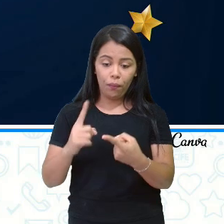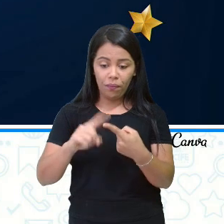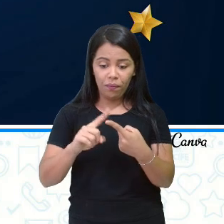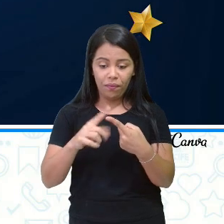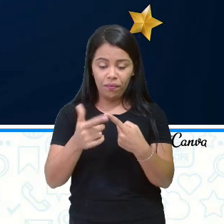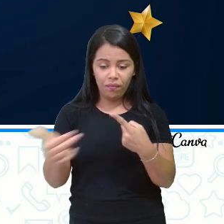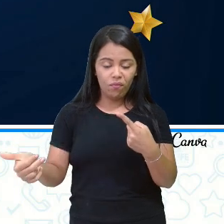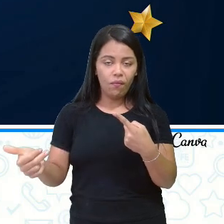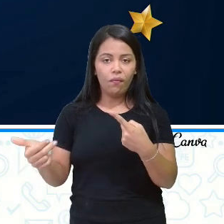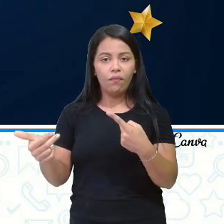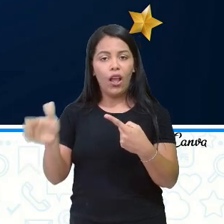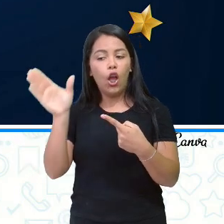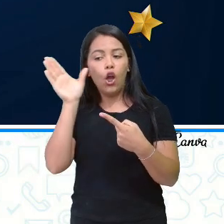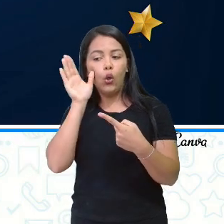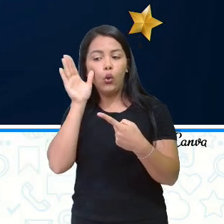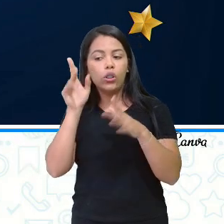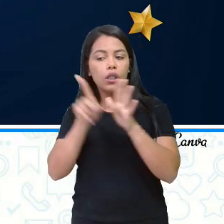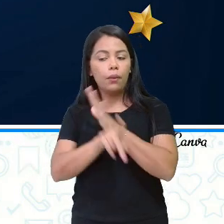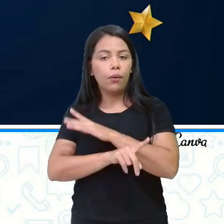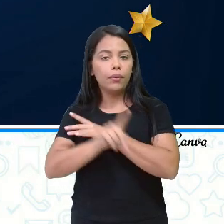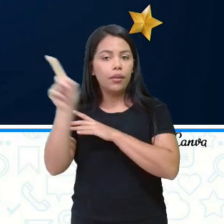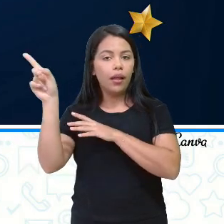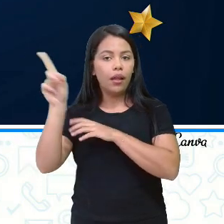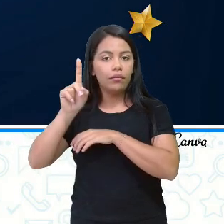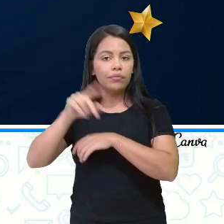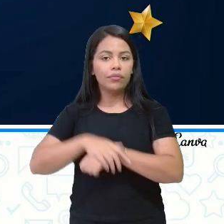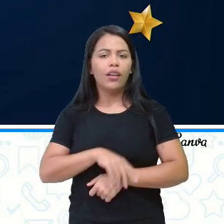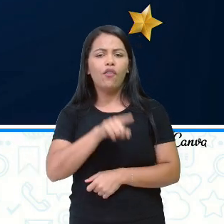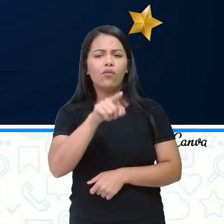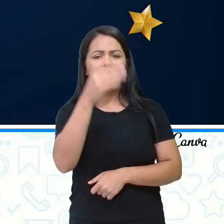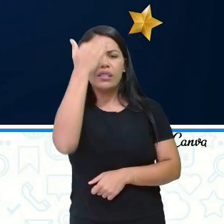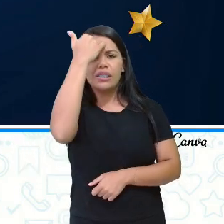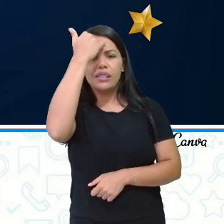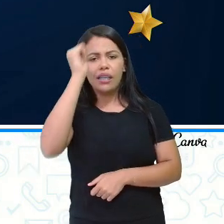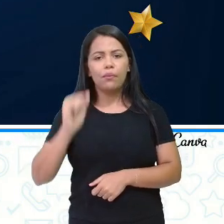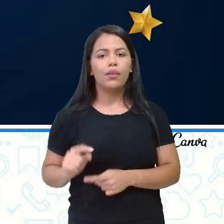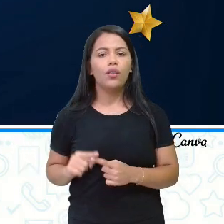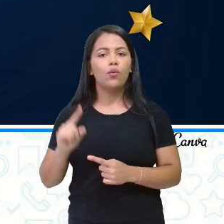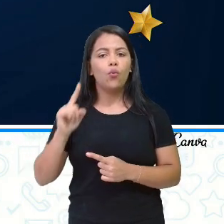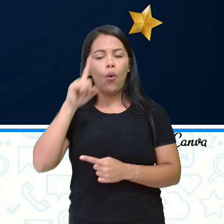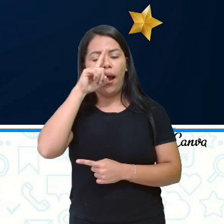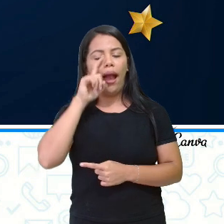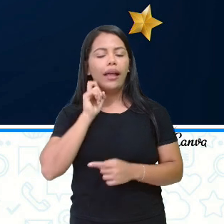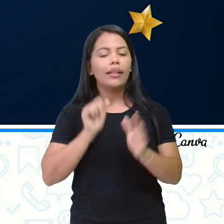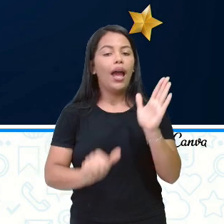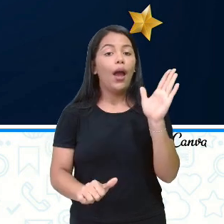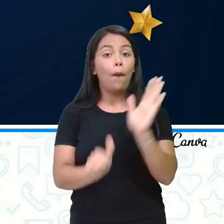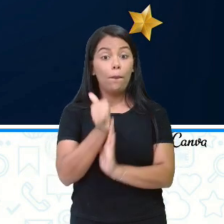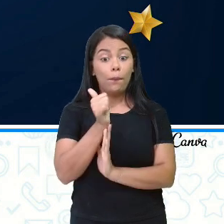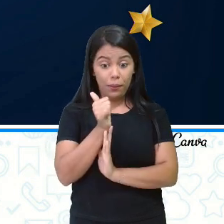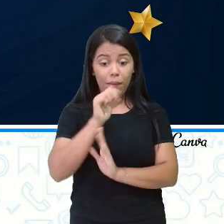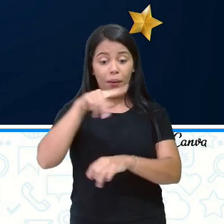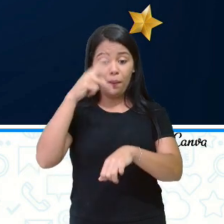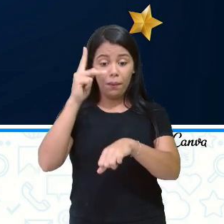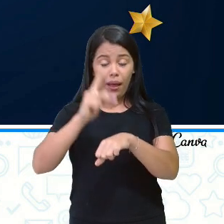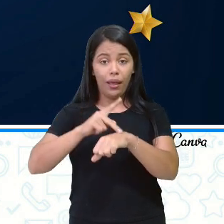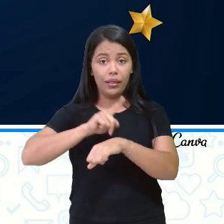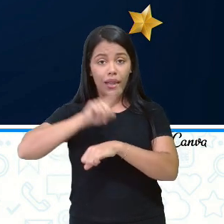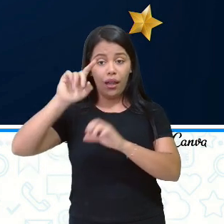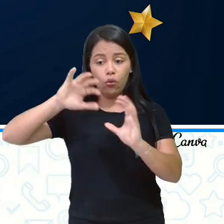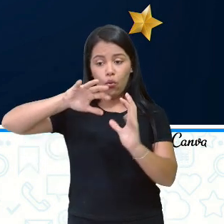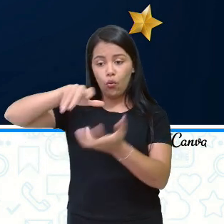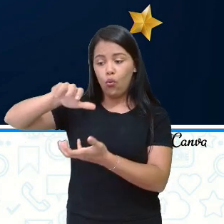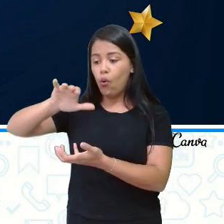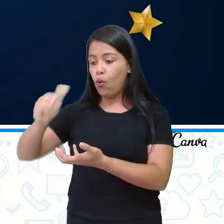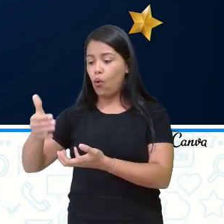o Catar. Você sabia que o Catar é o primeiro país do Oriente Médio que cedia uma Copa do Mundo? Pois é, se você